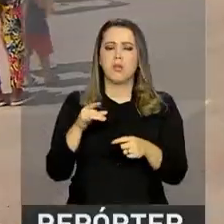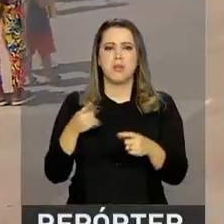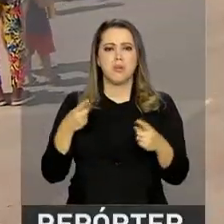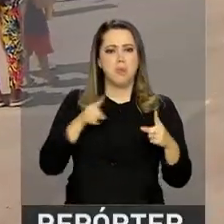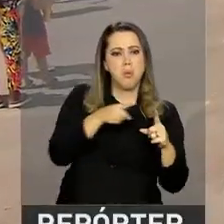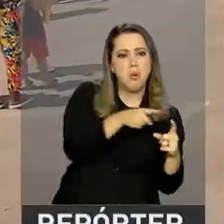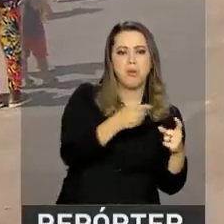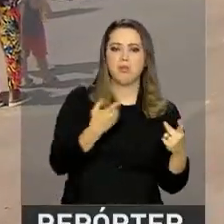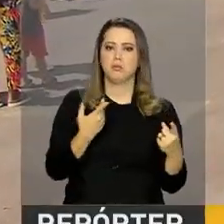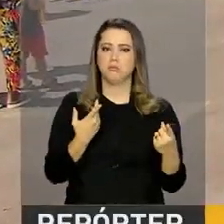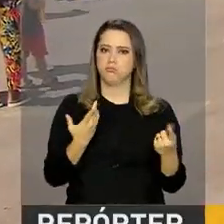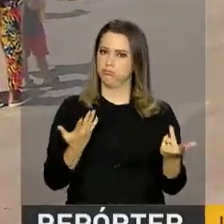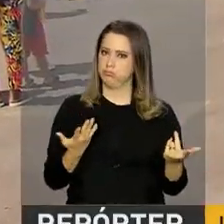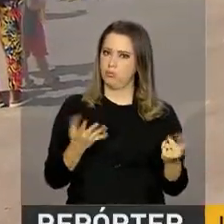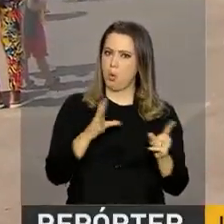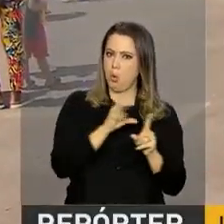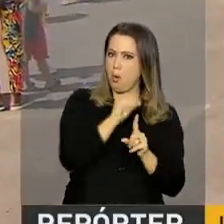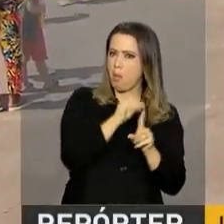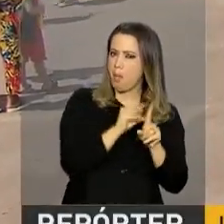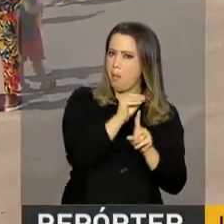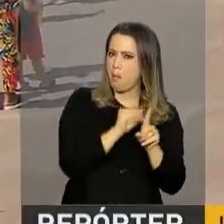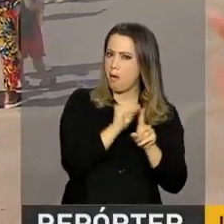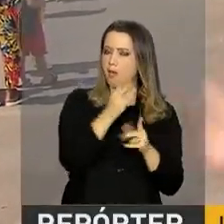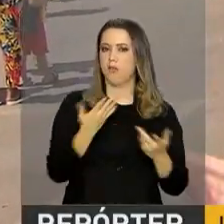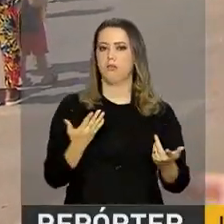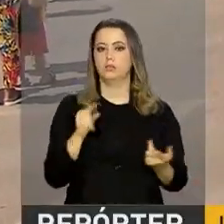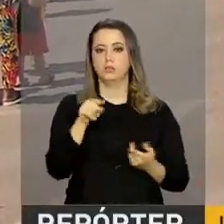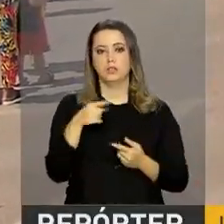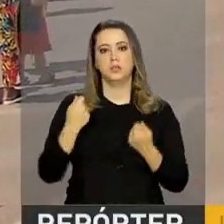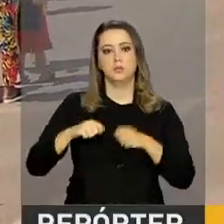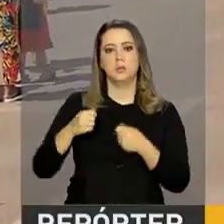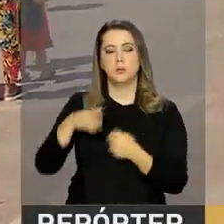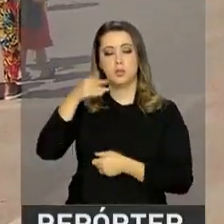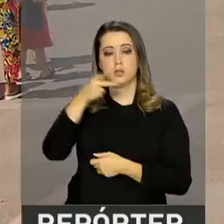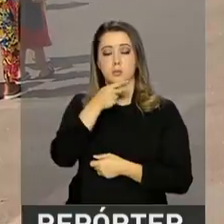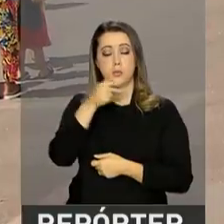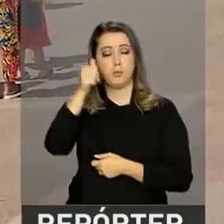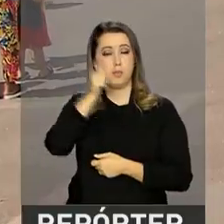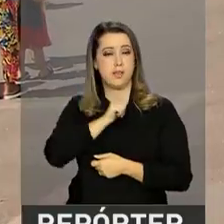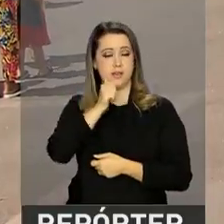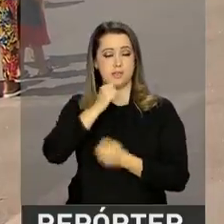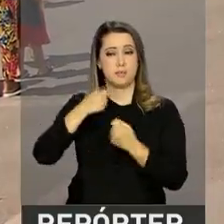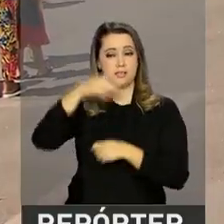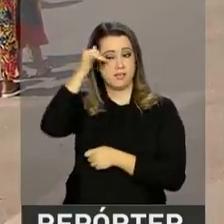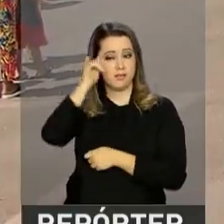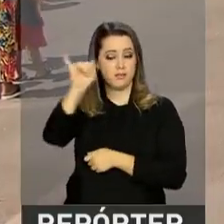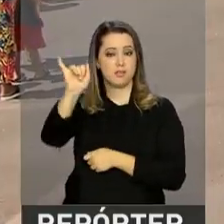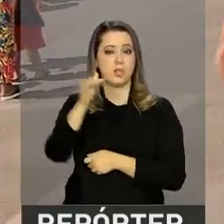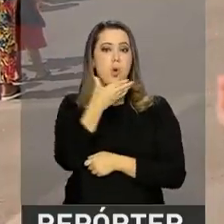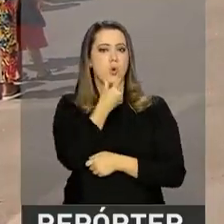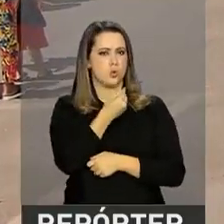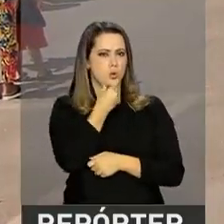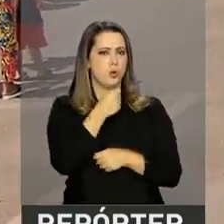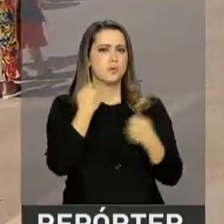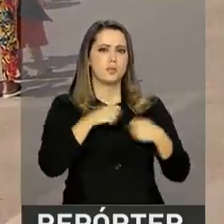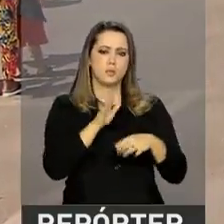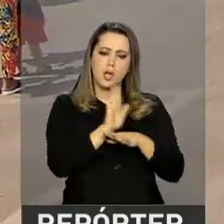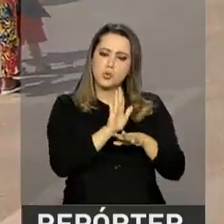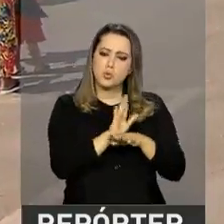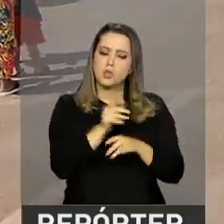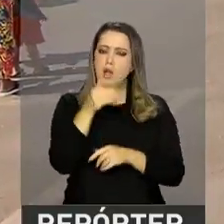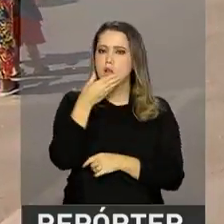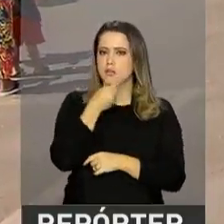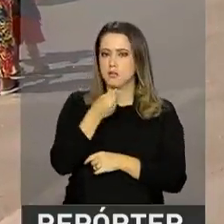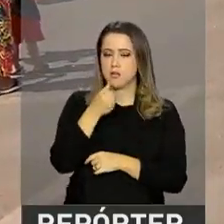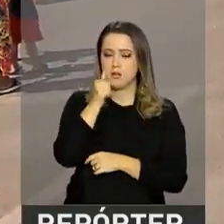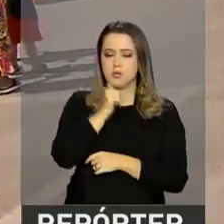Que acontece muito no carnaval, né? E as mulheres devem se prevenir. Os homens também devem ajudar as mulheres